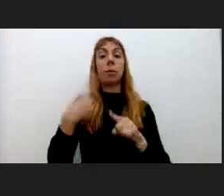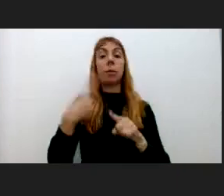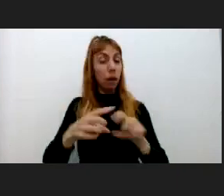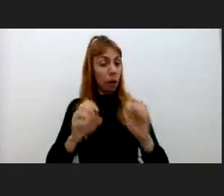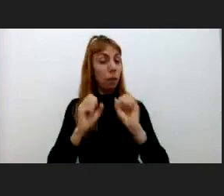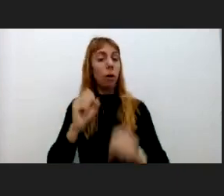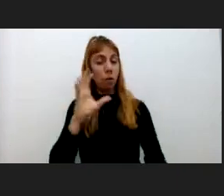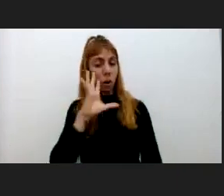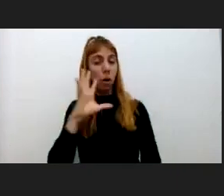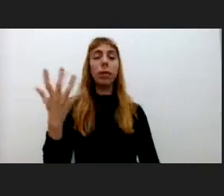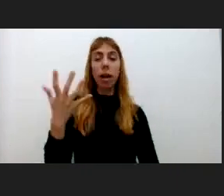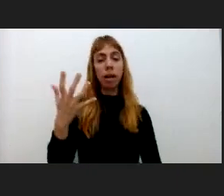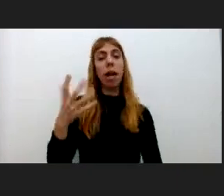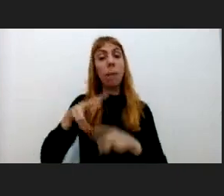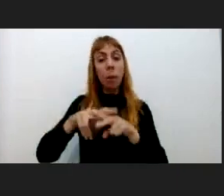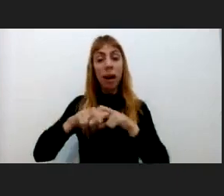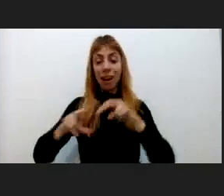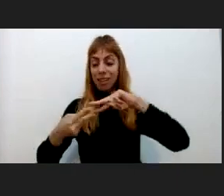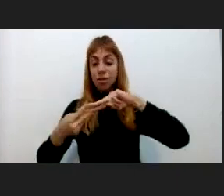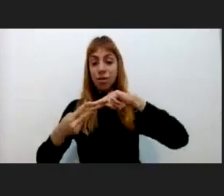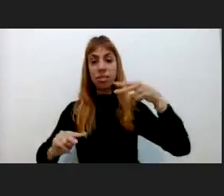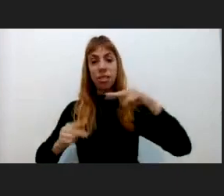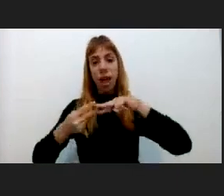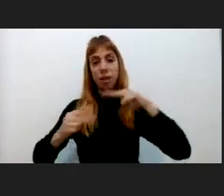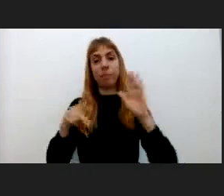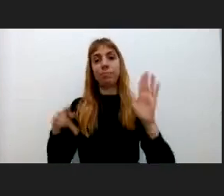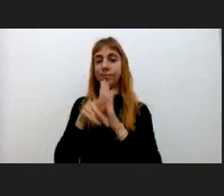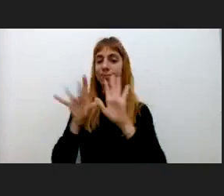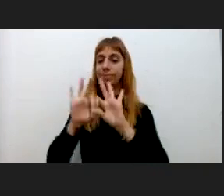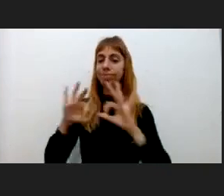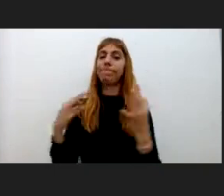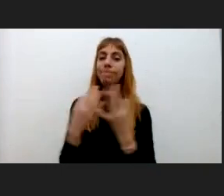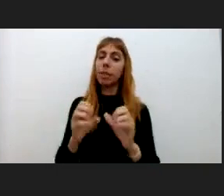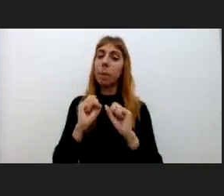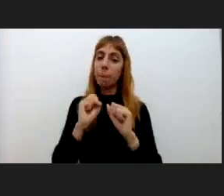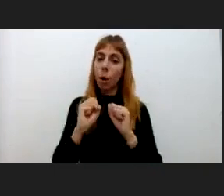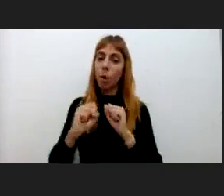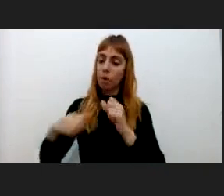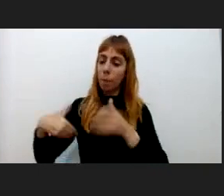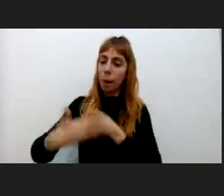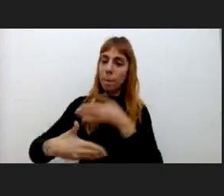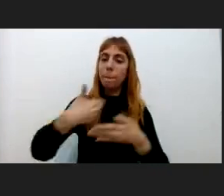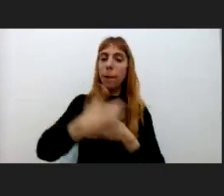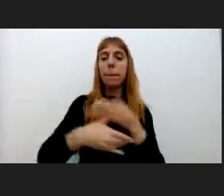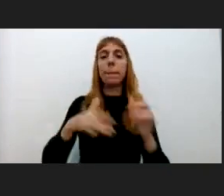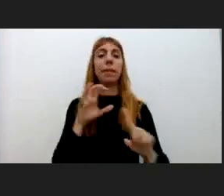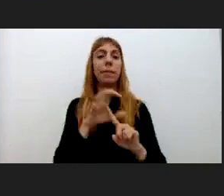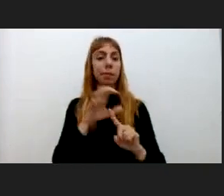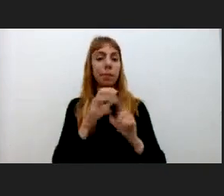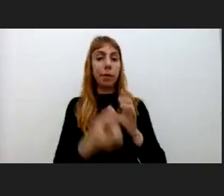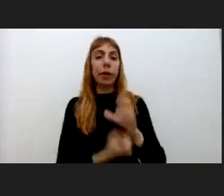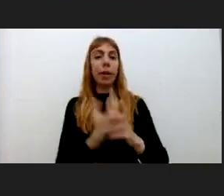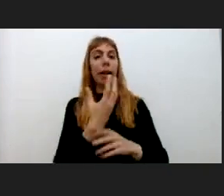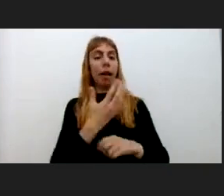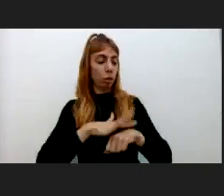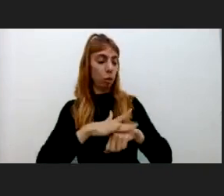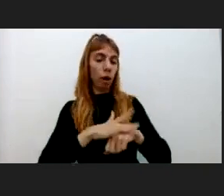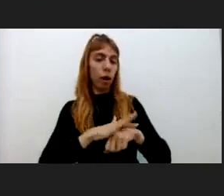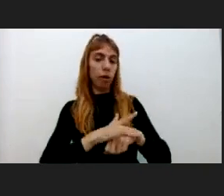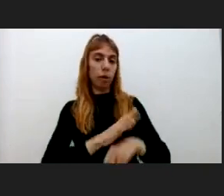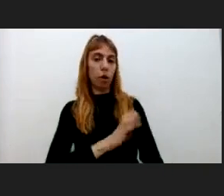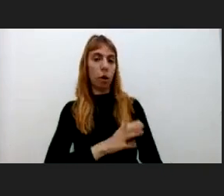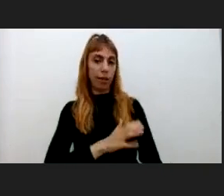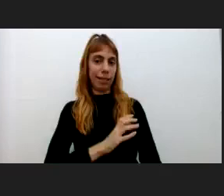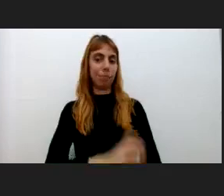ter doença cardiovascular e é uma coisa invisível. Só você conversando com a